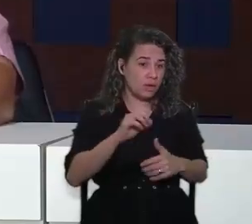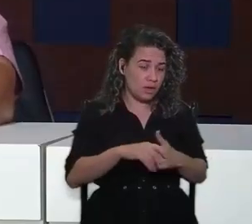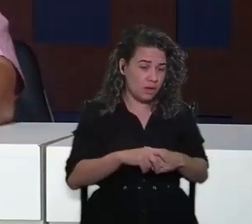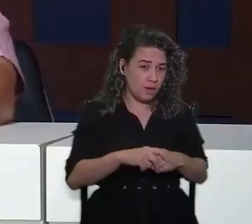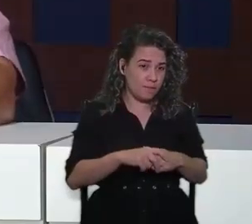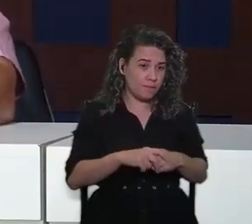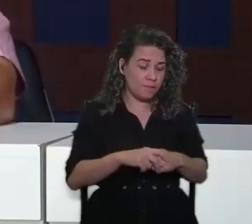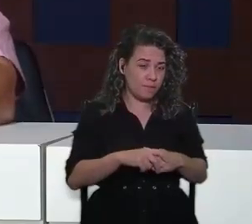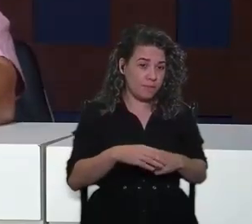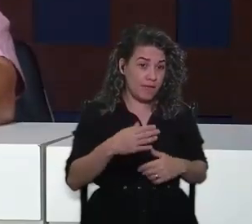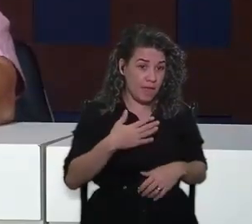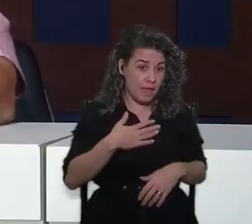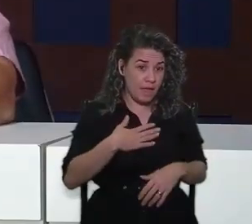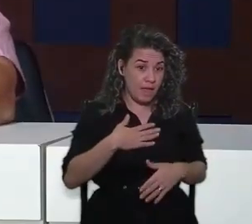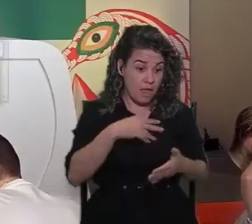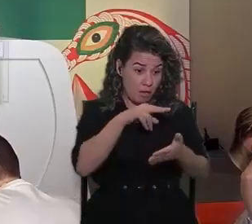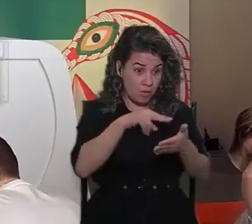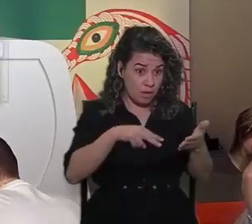só leio